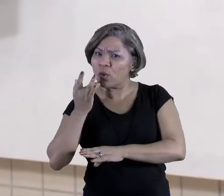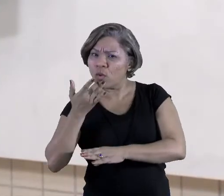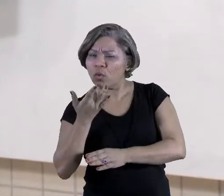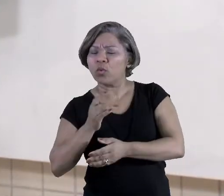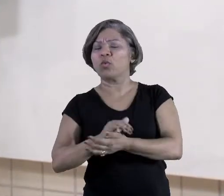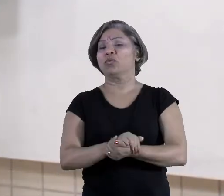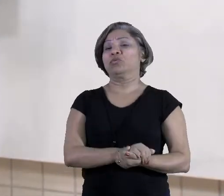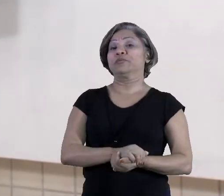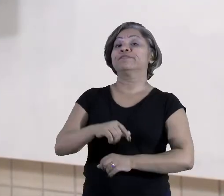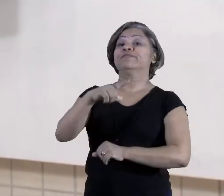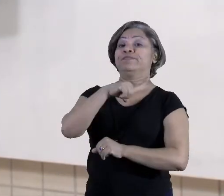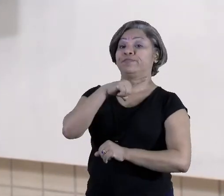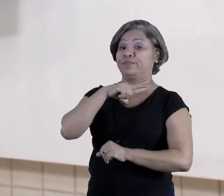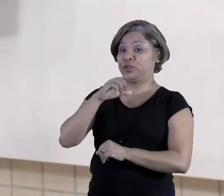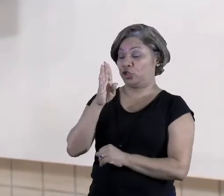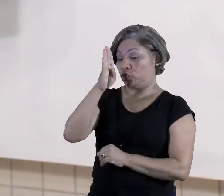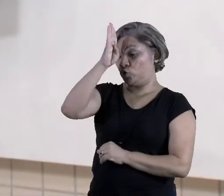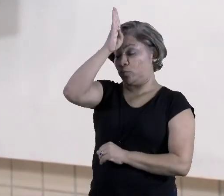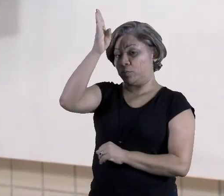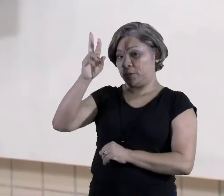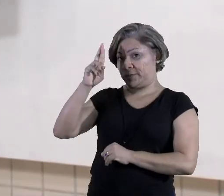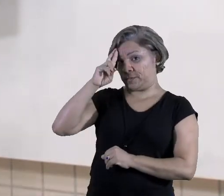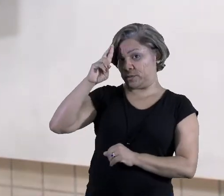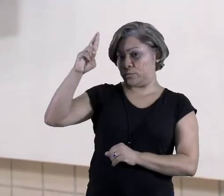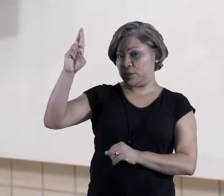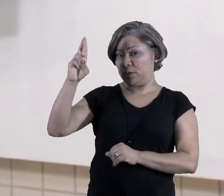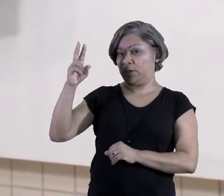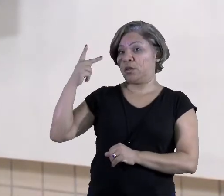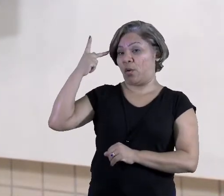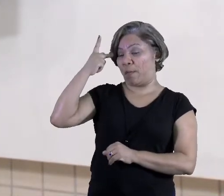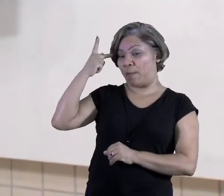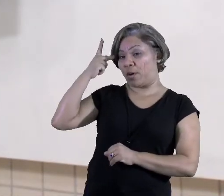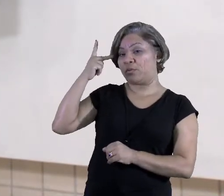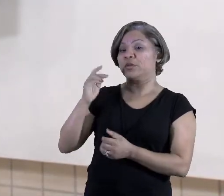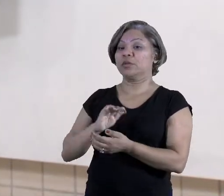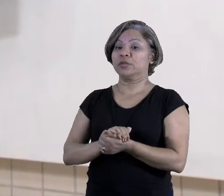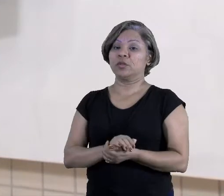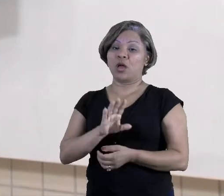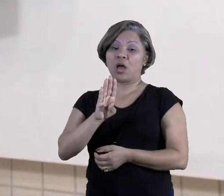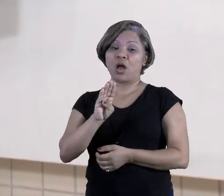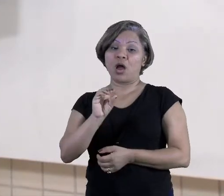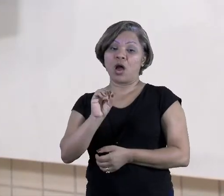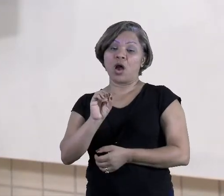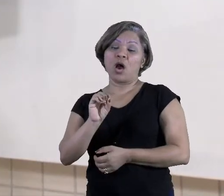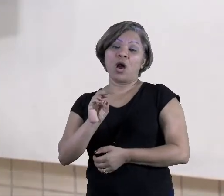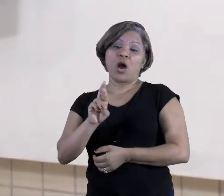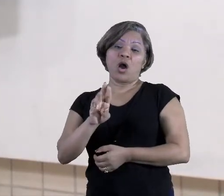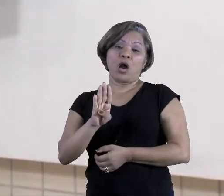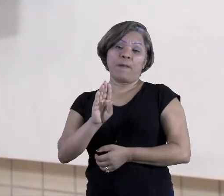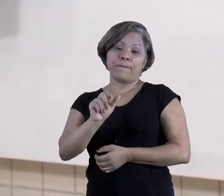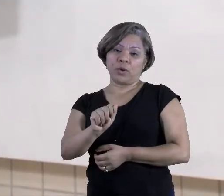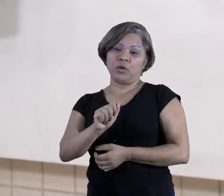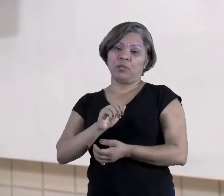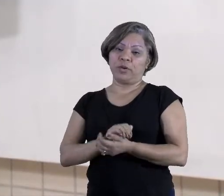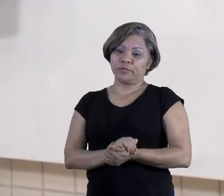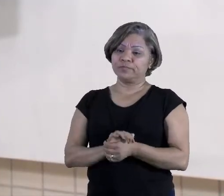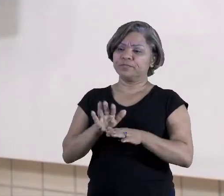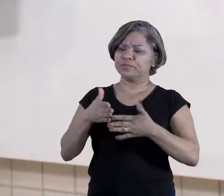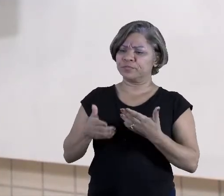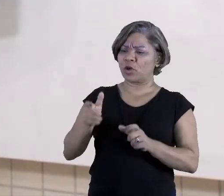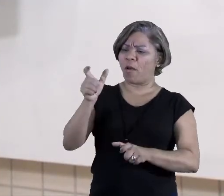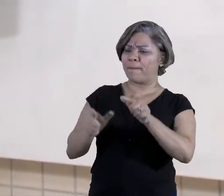líder, né, dos paulistas, que era o cara conhecido como Borba Gato, né? Então, esses paulistas,